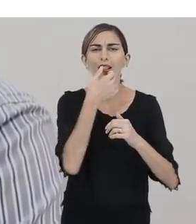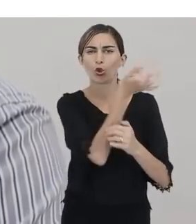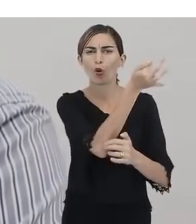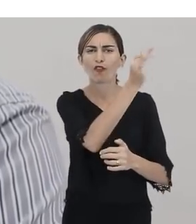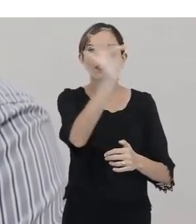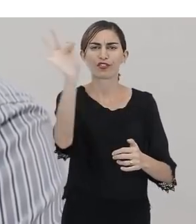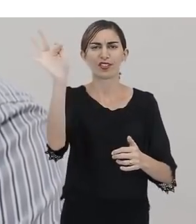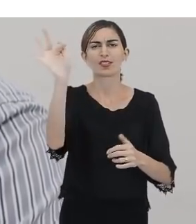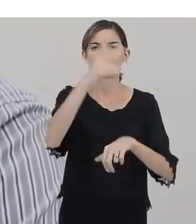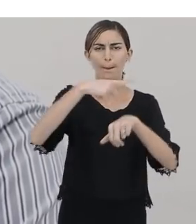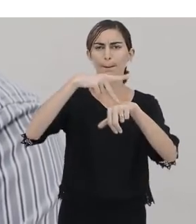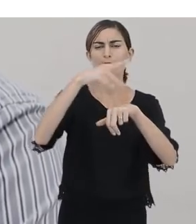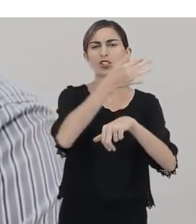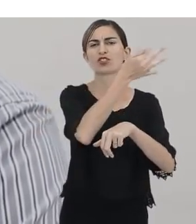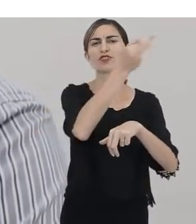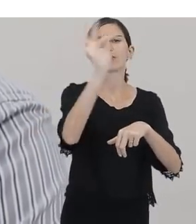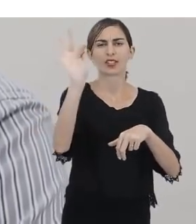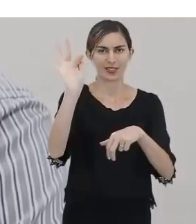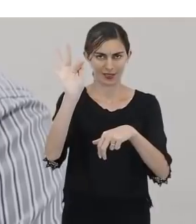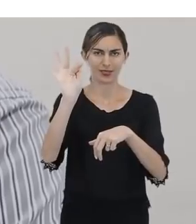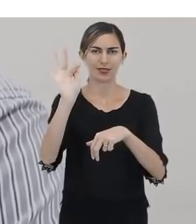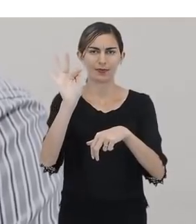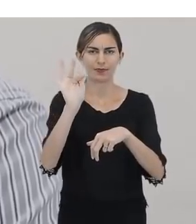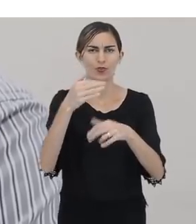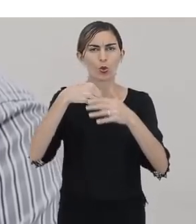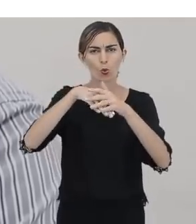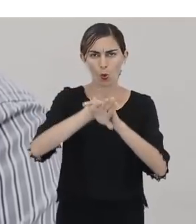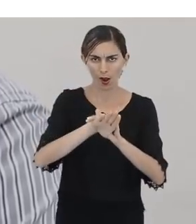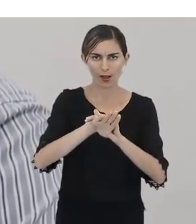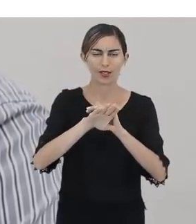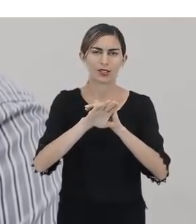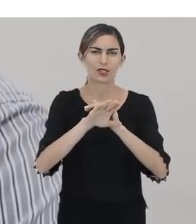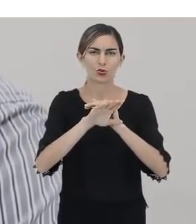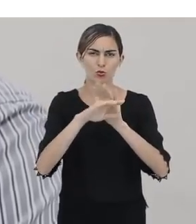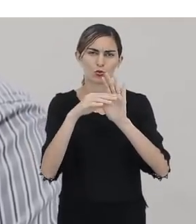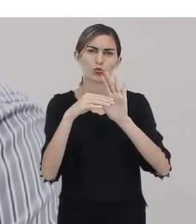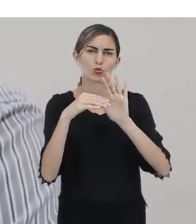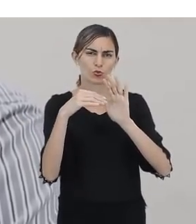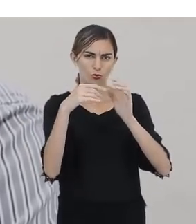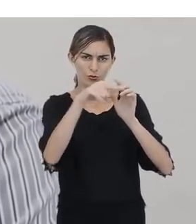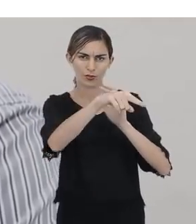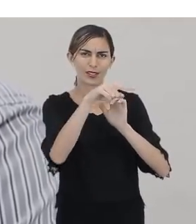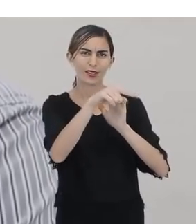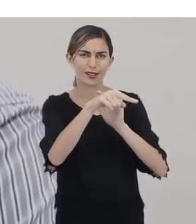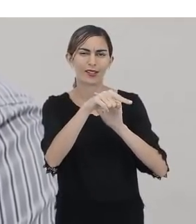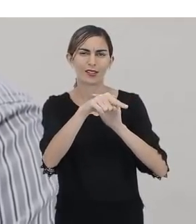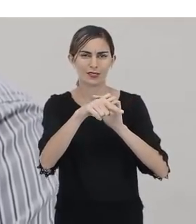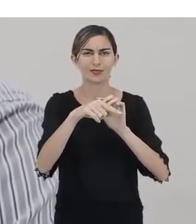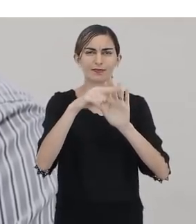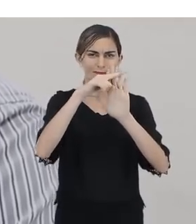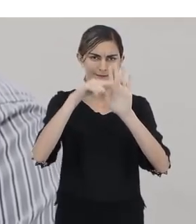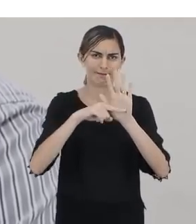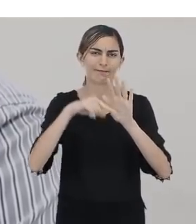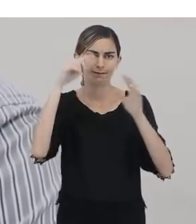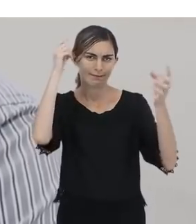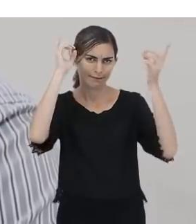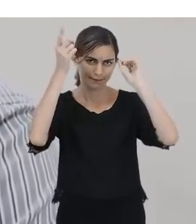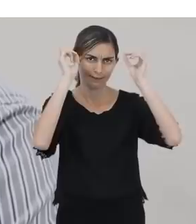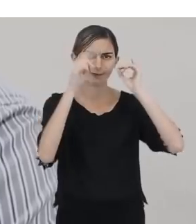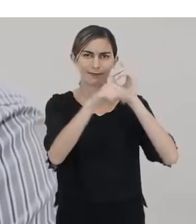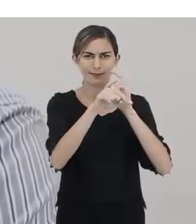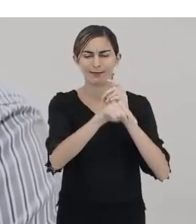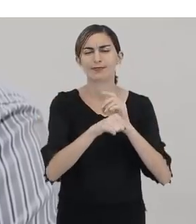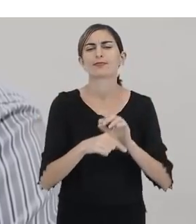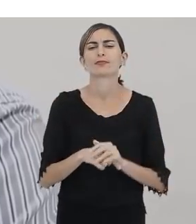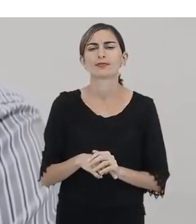francesa. Então, de acordo com a configuração do dispositivo, o sistema operacional Android pode ir lá e fazer esse chaveamento,